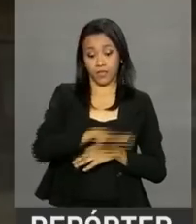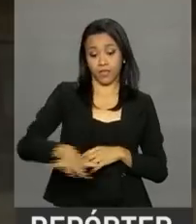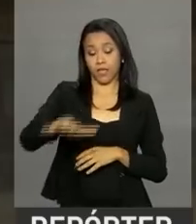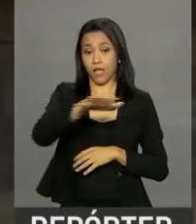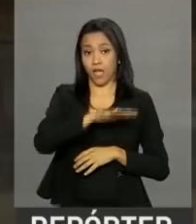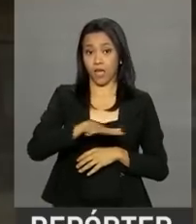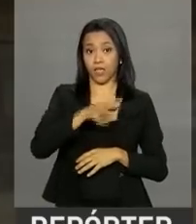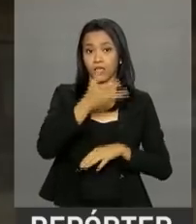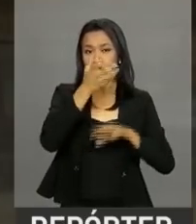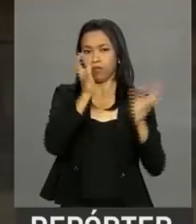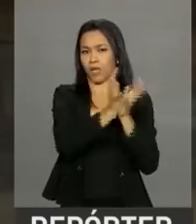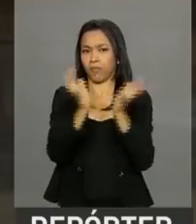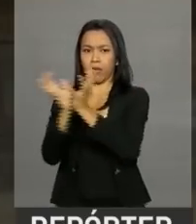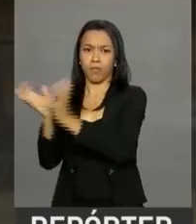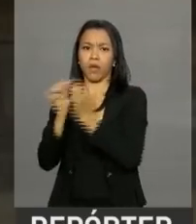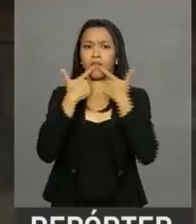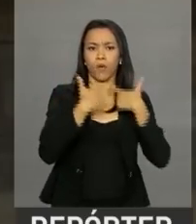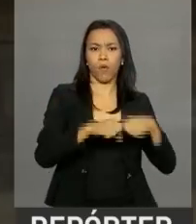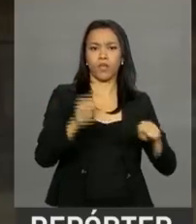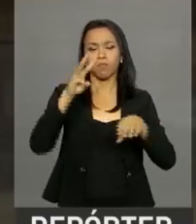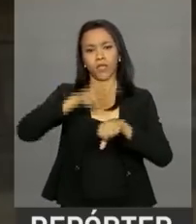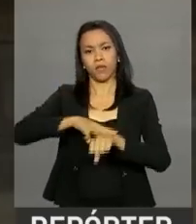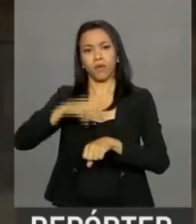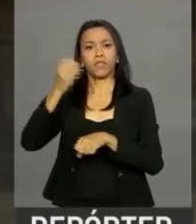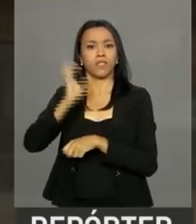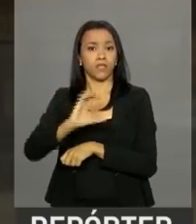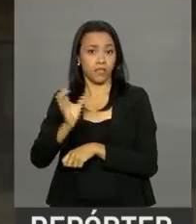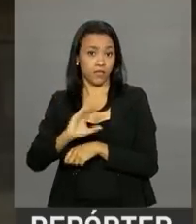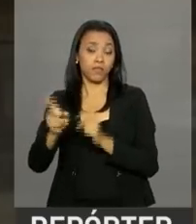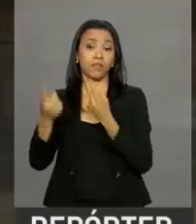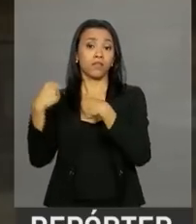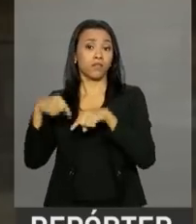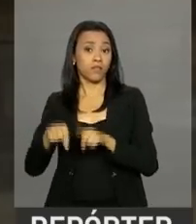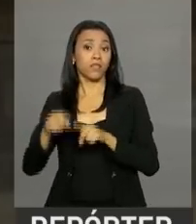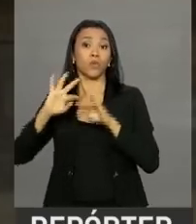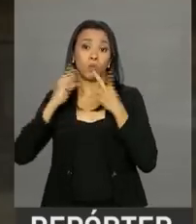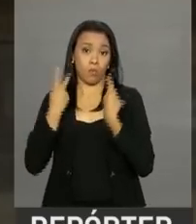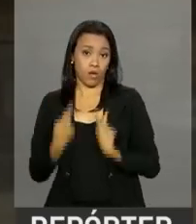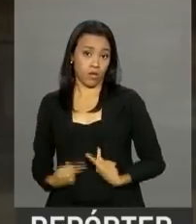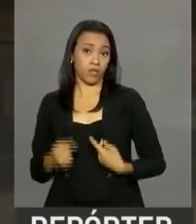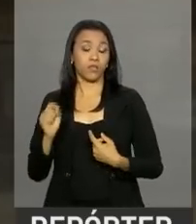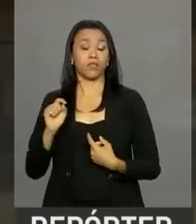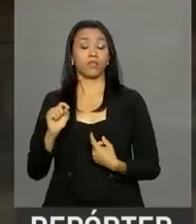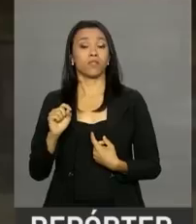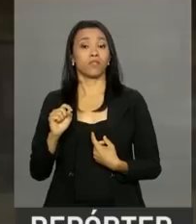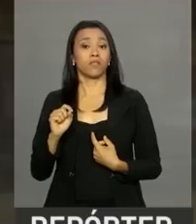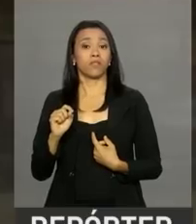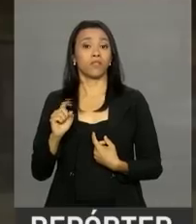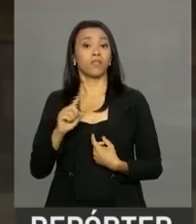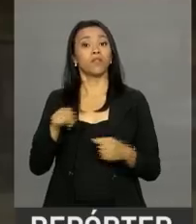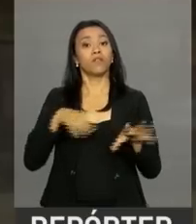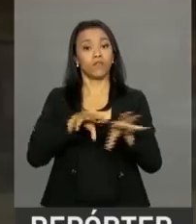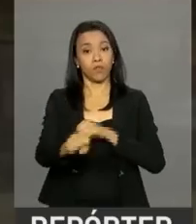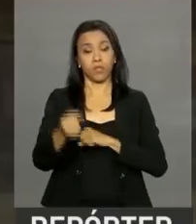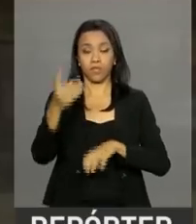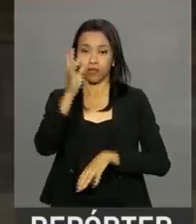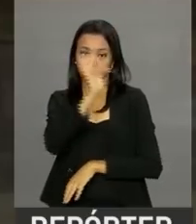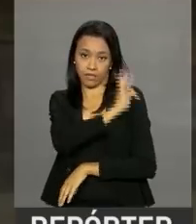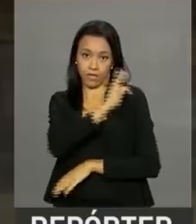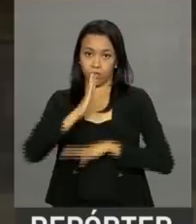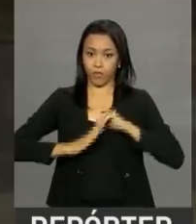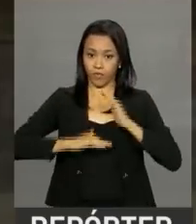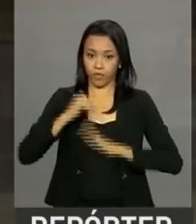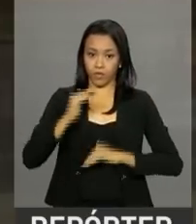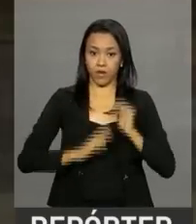conhecimento foram divididas em linguagem, matemática, ciências da natureza, ciências humanas, e formação técnica